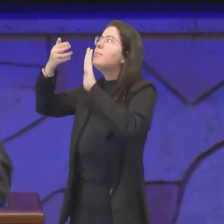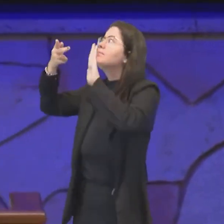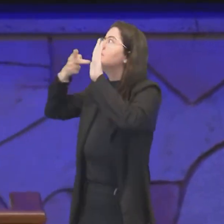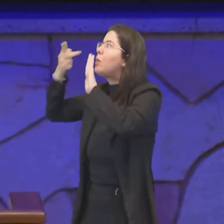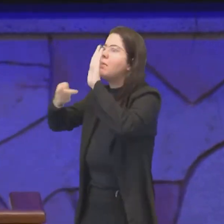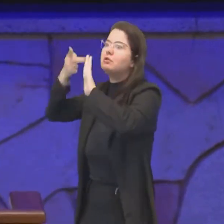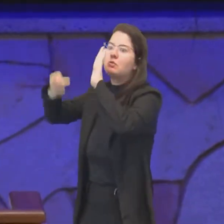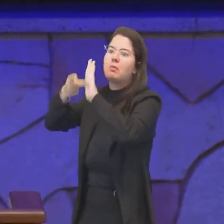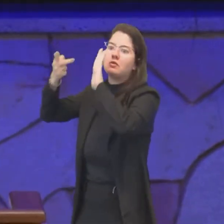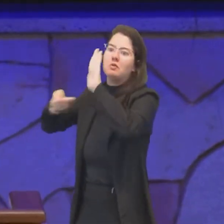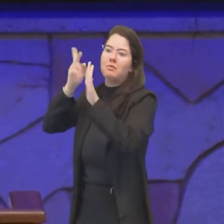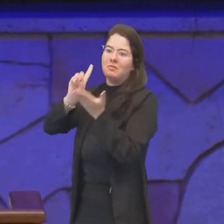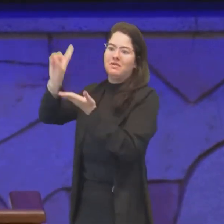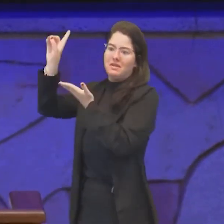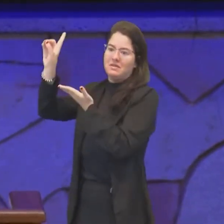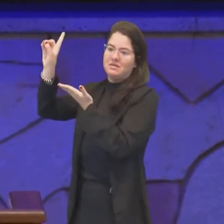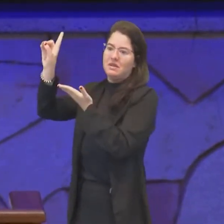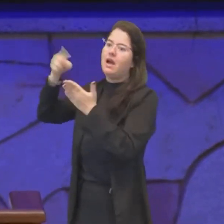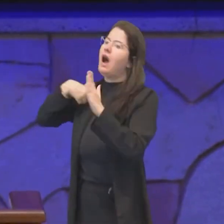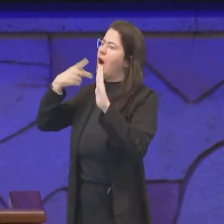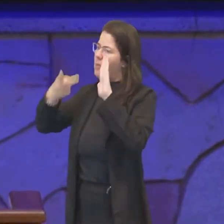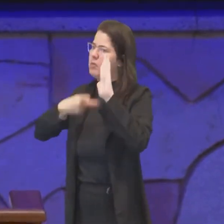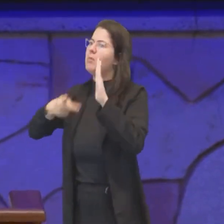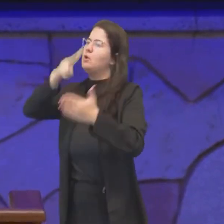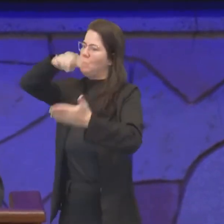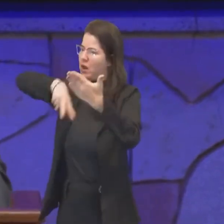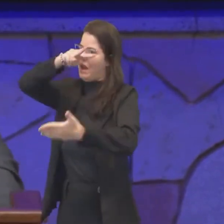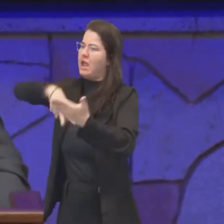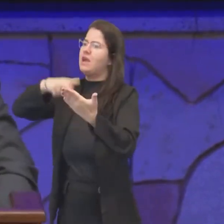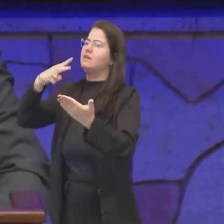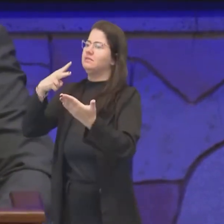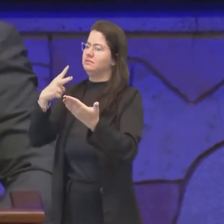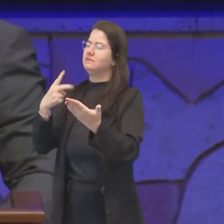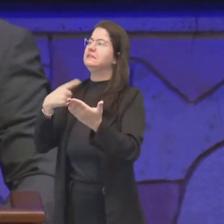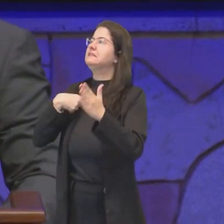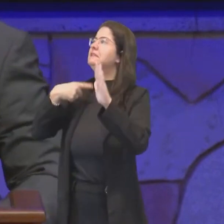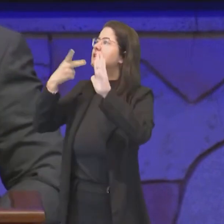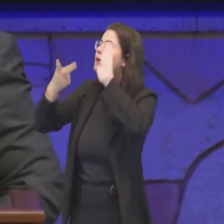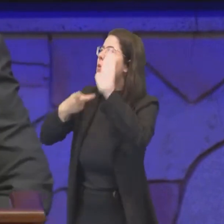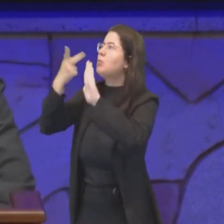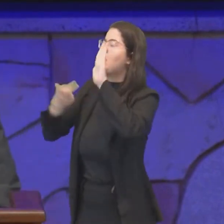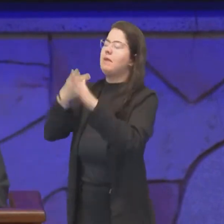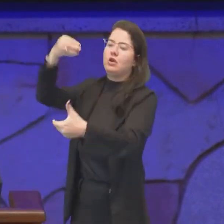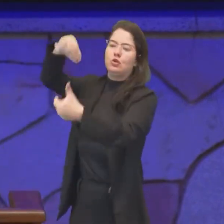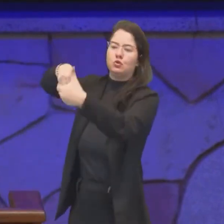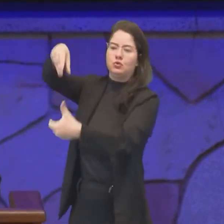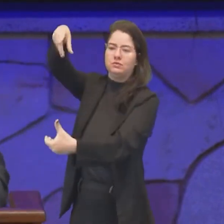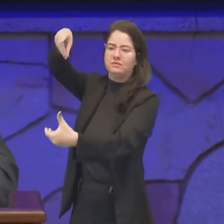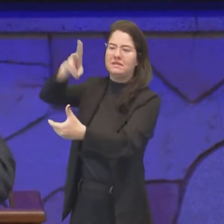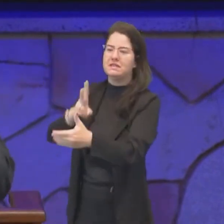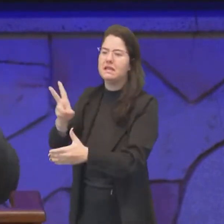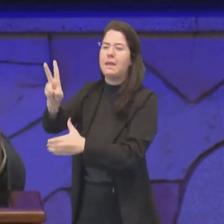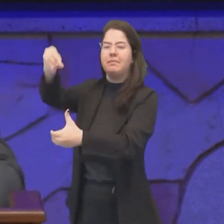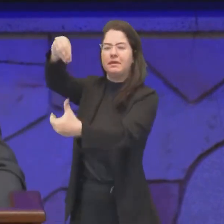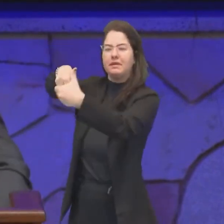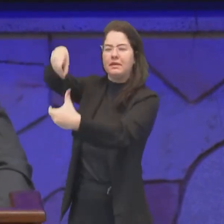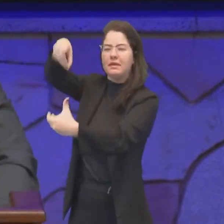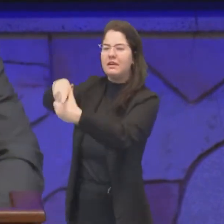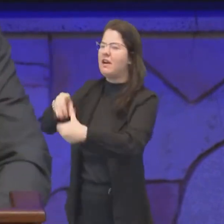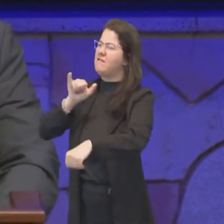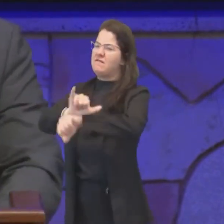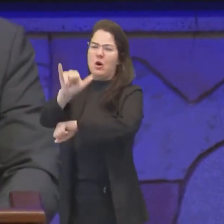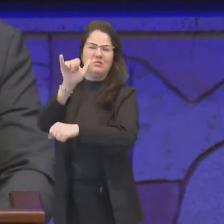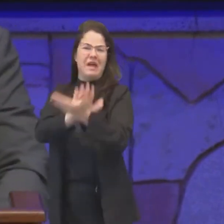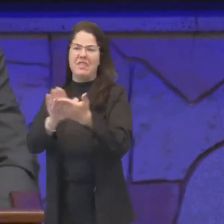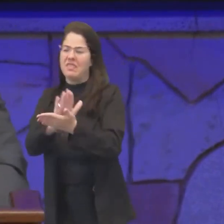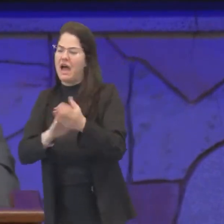pretendo lê-la pelo menos uma vez e vou começar. Pretendo ser dizimista fiel, ofertante, não faltar algum